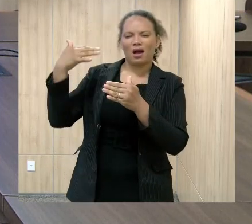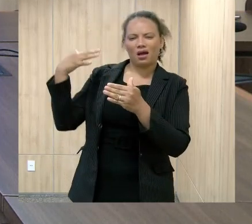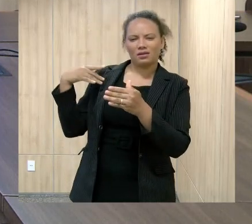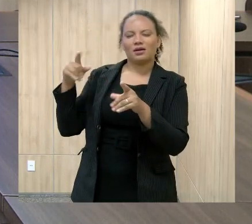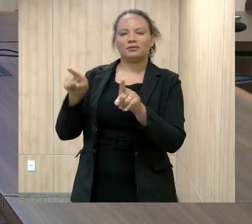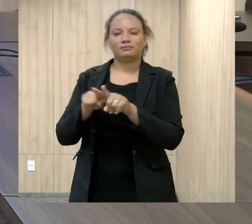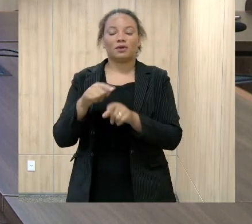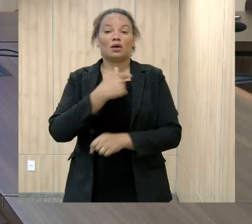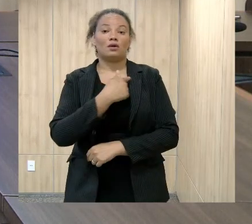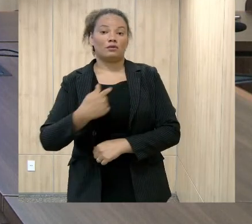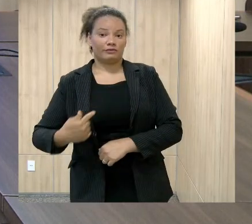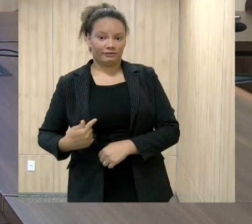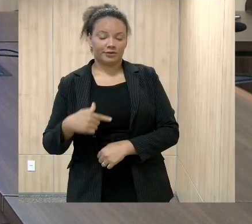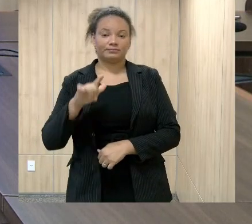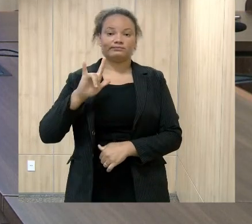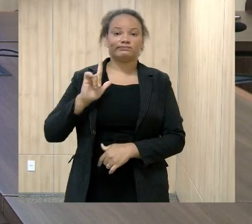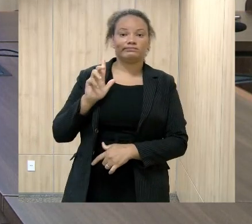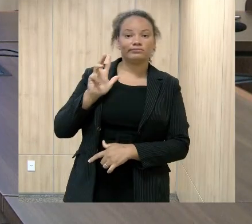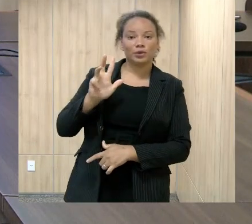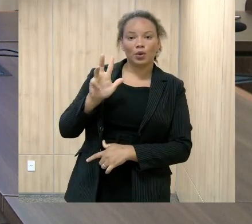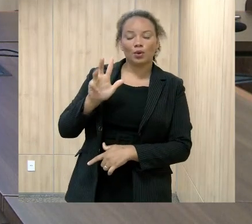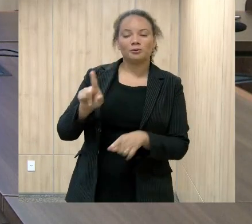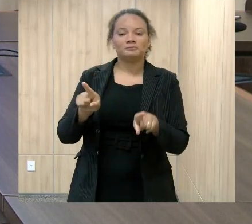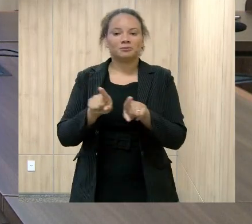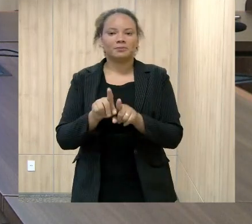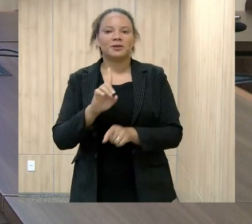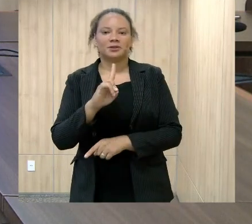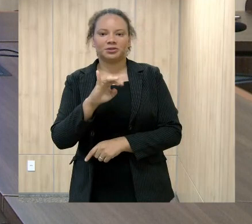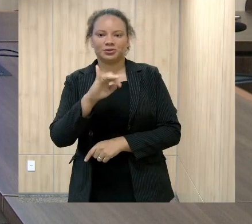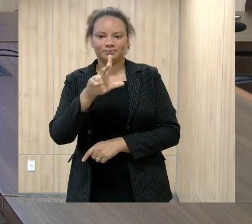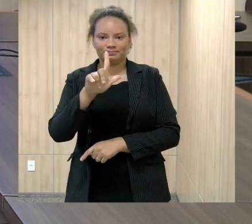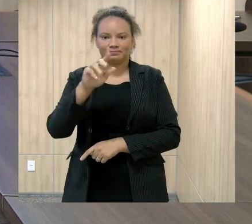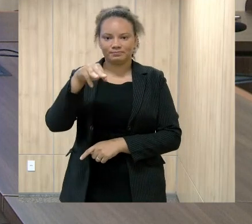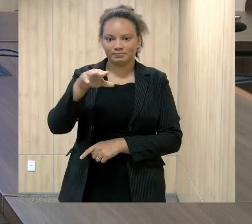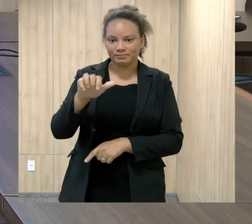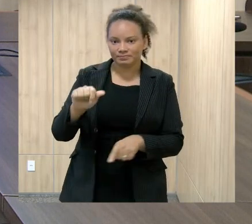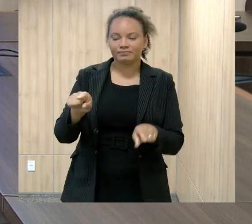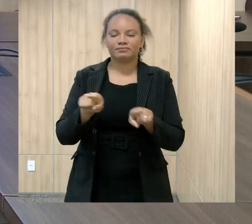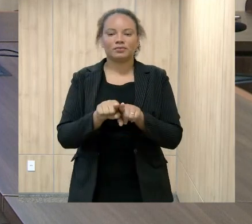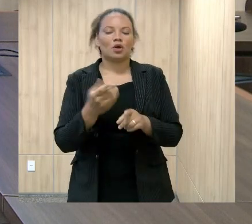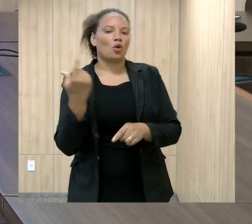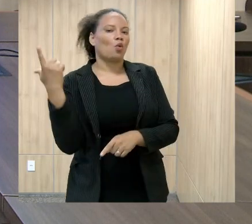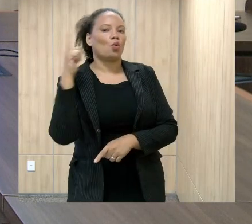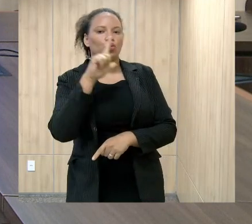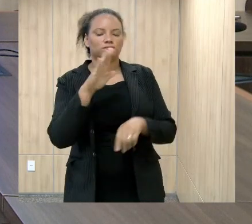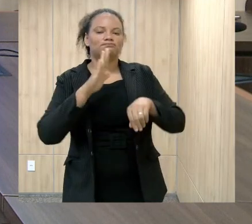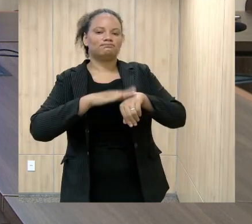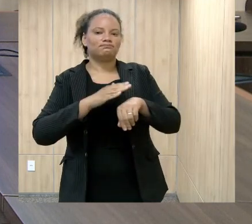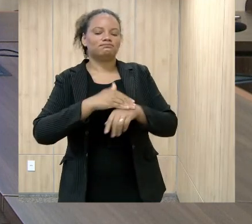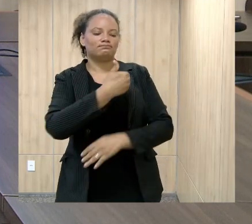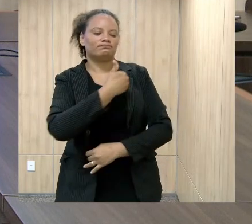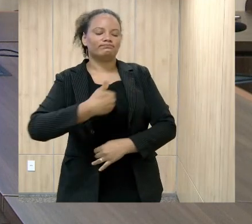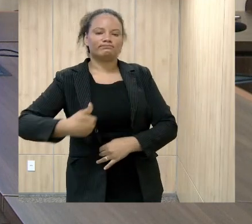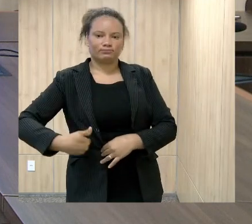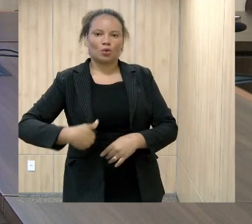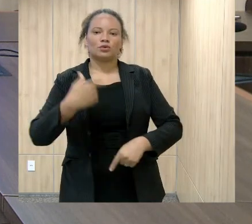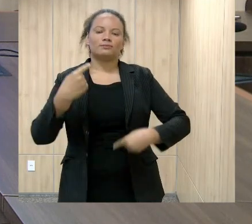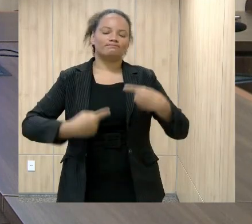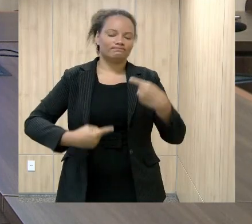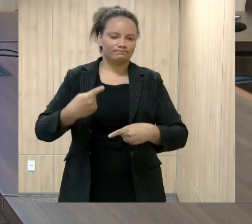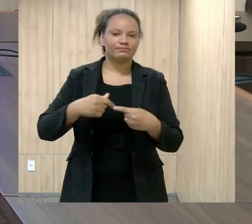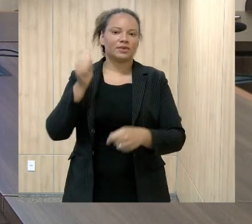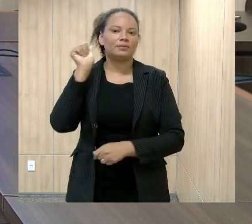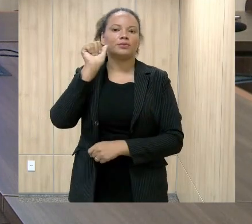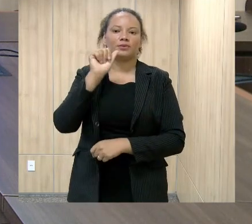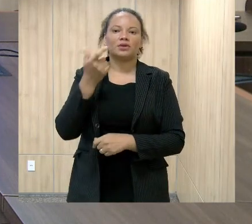lá atrás no governo Lula no governo Dilma que nós conseguimos implantar a casa da mulher brasileira que nós conseguimos tantas políticas públicas